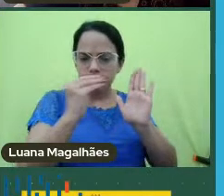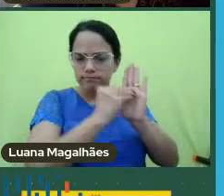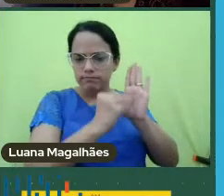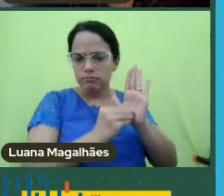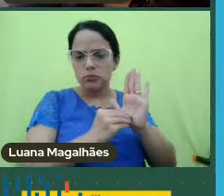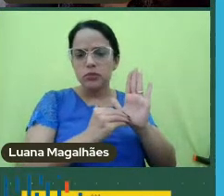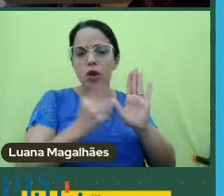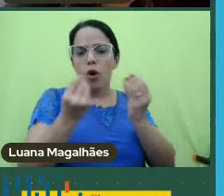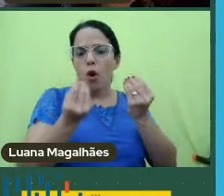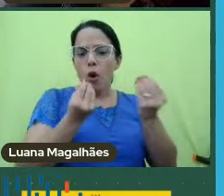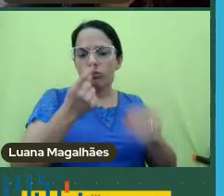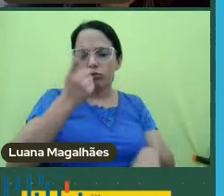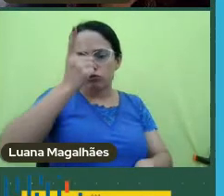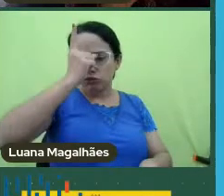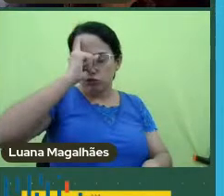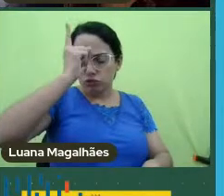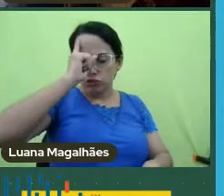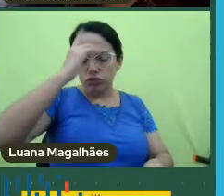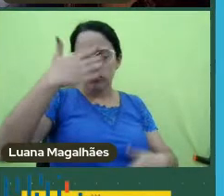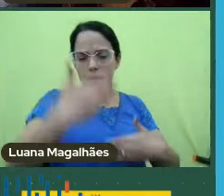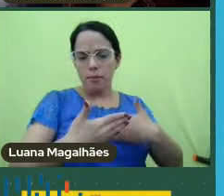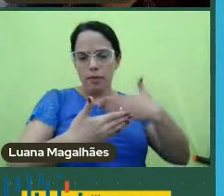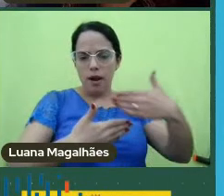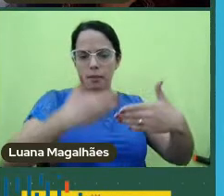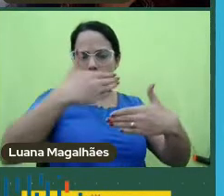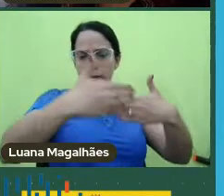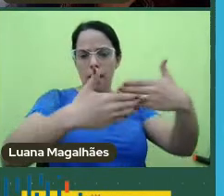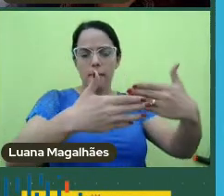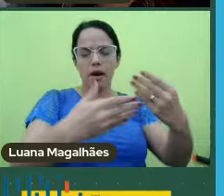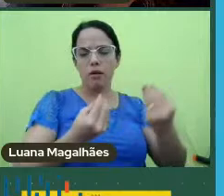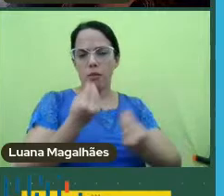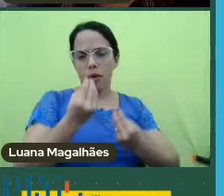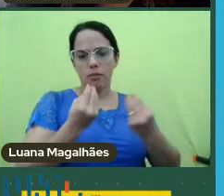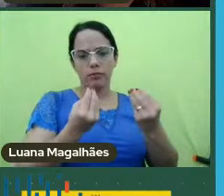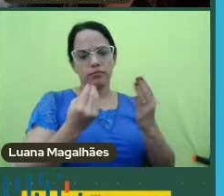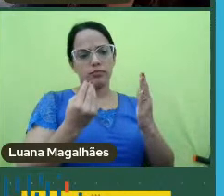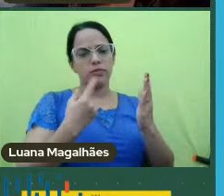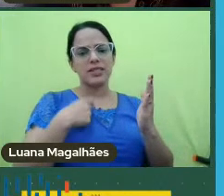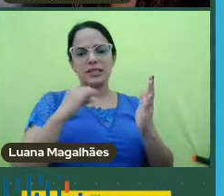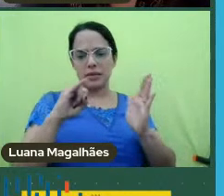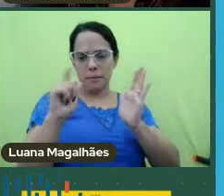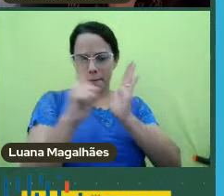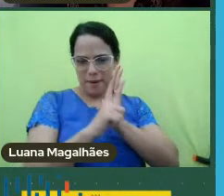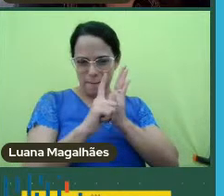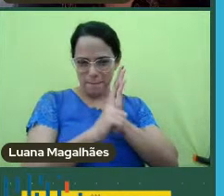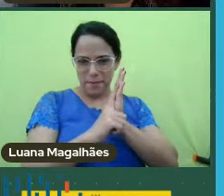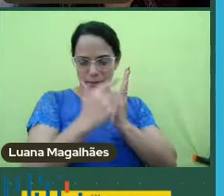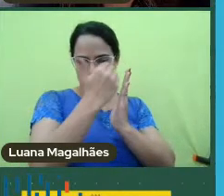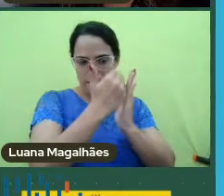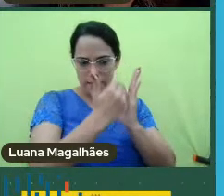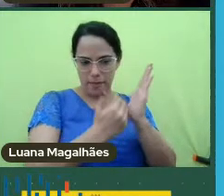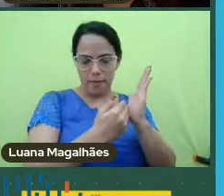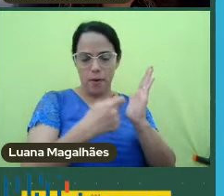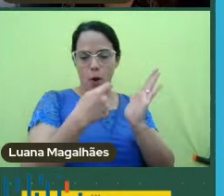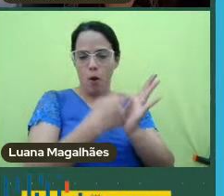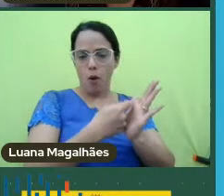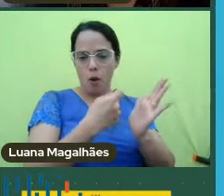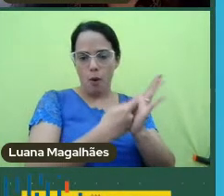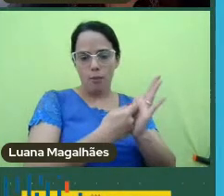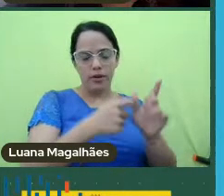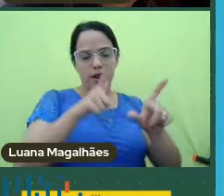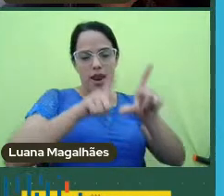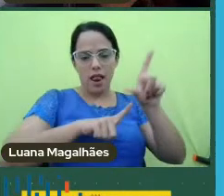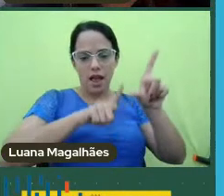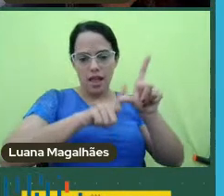paciente, né? Nos prontuários aí em suporte papel, é obrigatória a legibilidade da letra